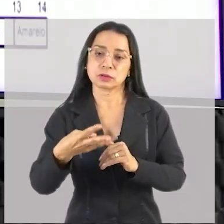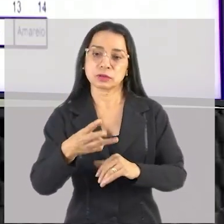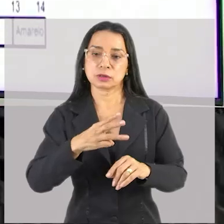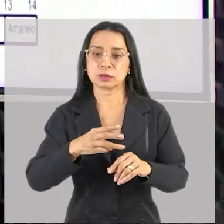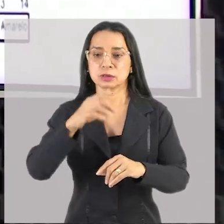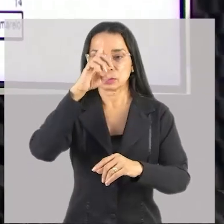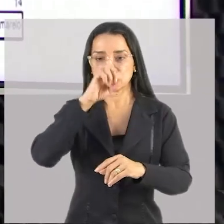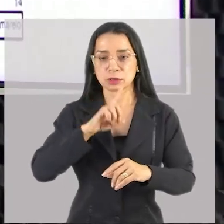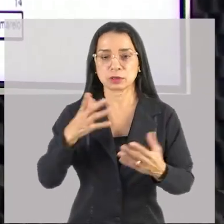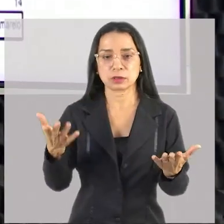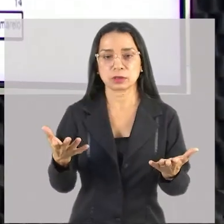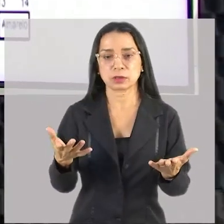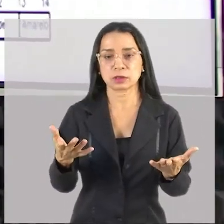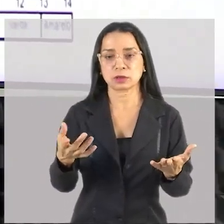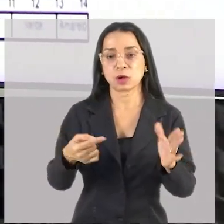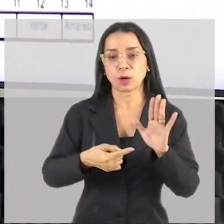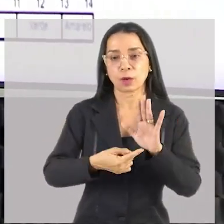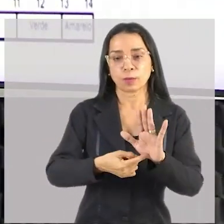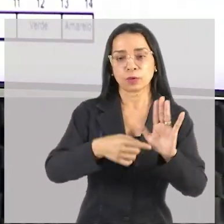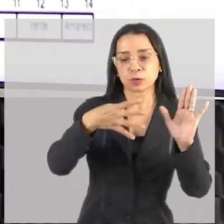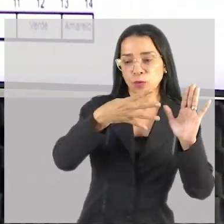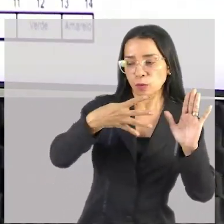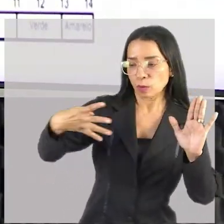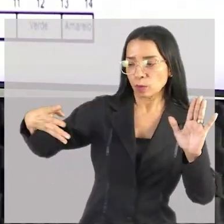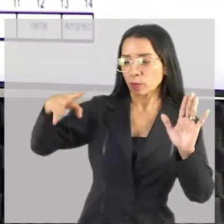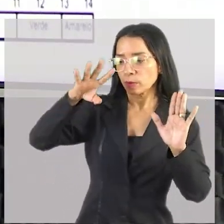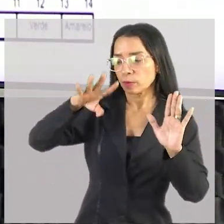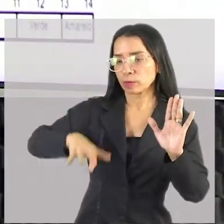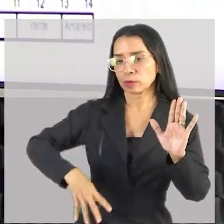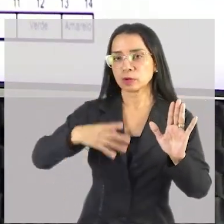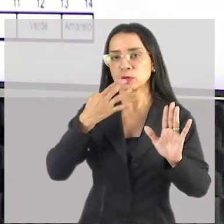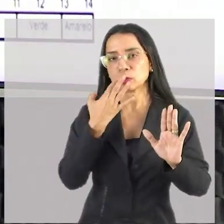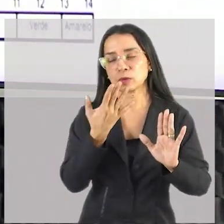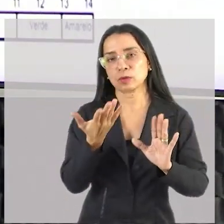essa faixa de coloração. Só que, meu filho,